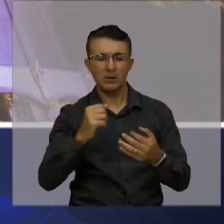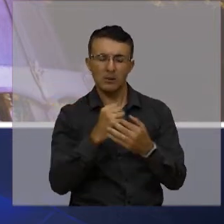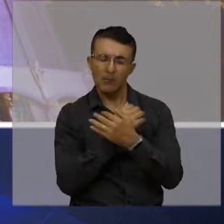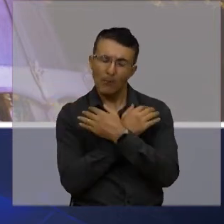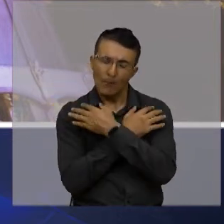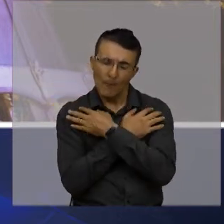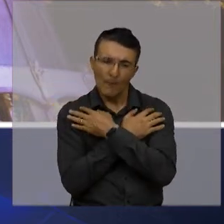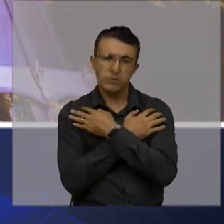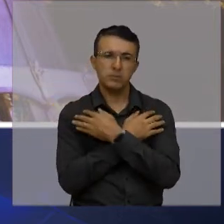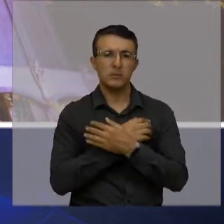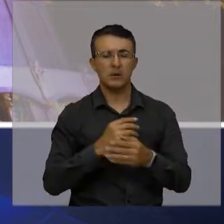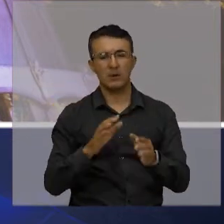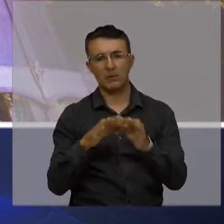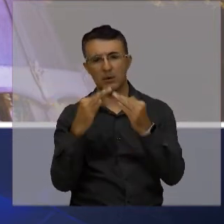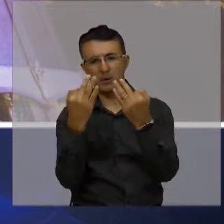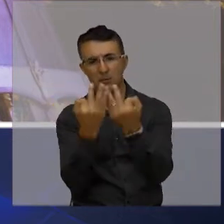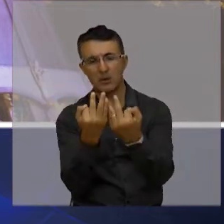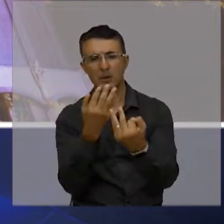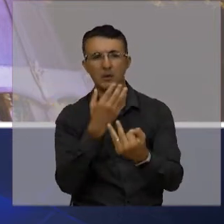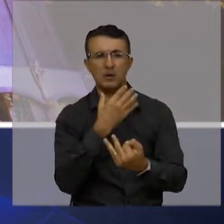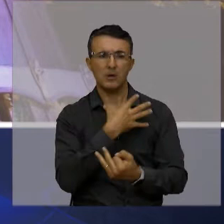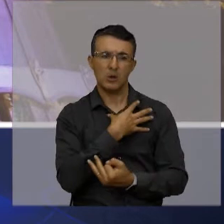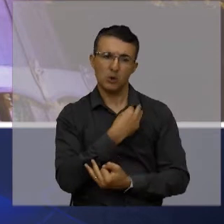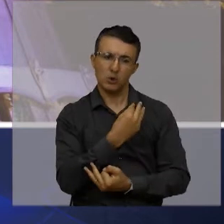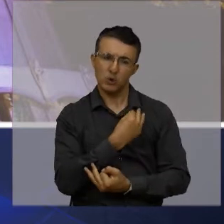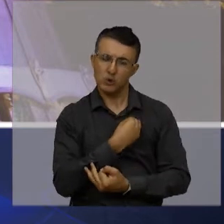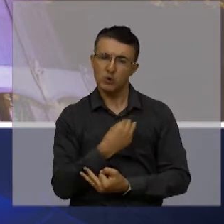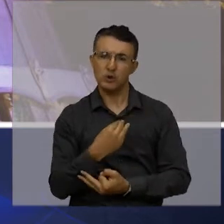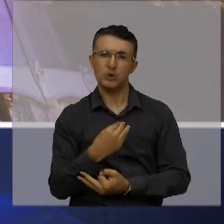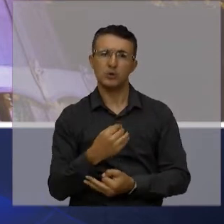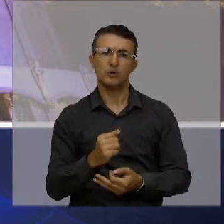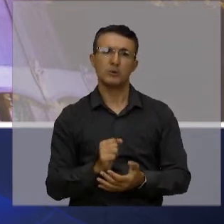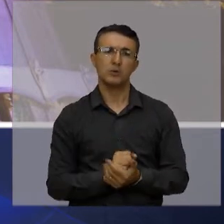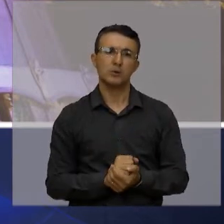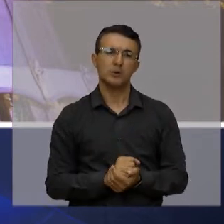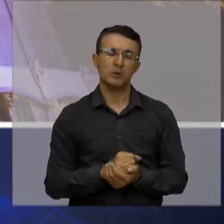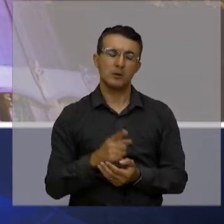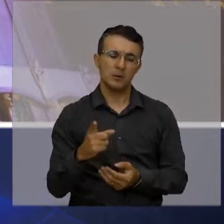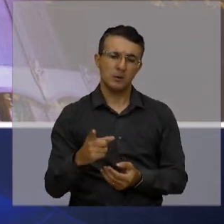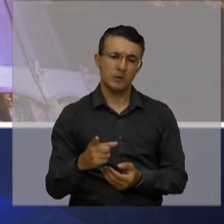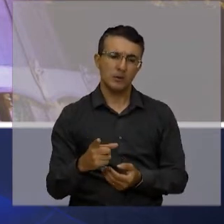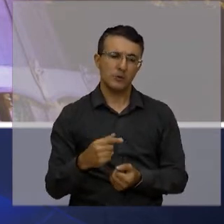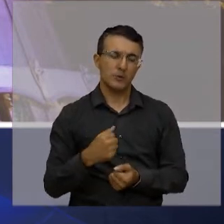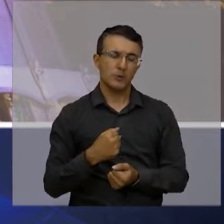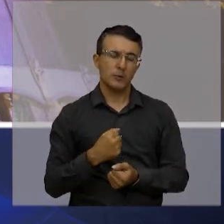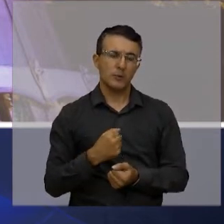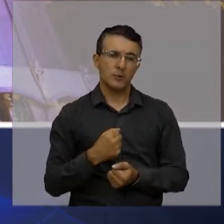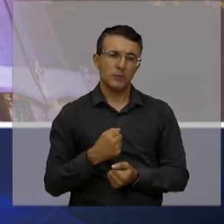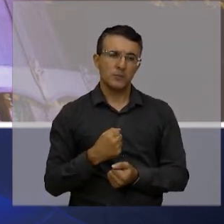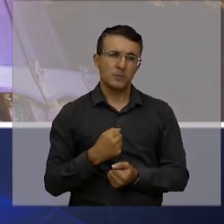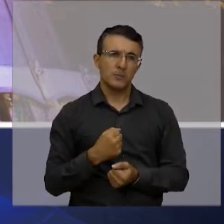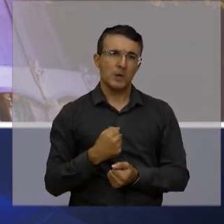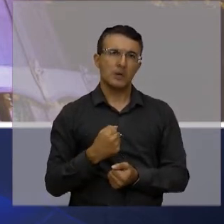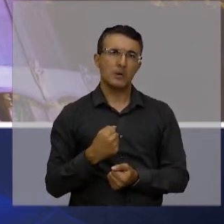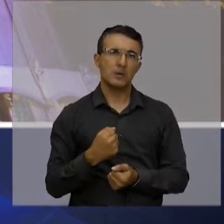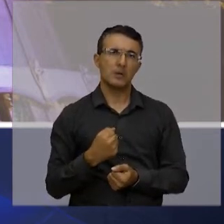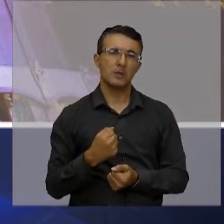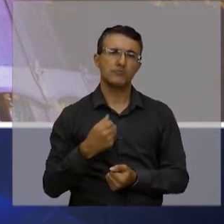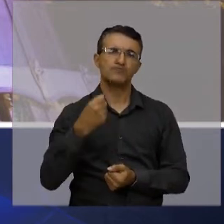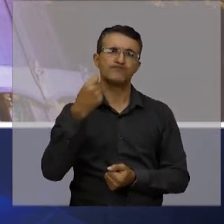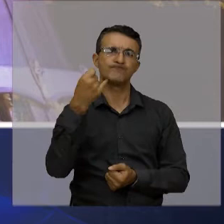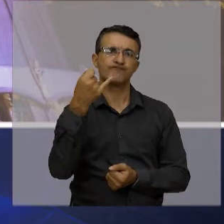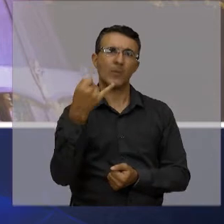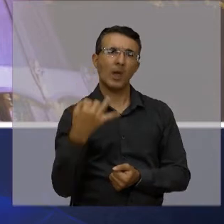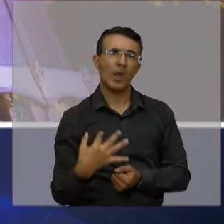deixou um legado muito bacana de fidelidade à